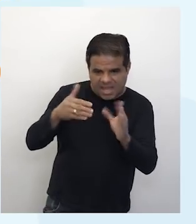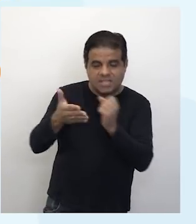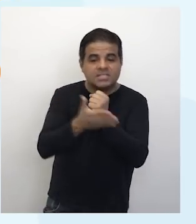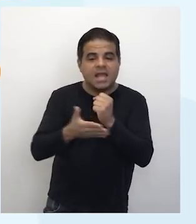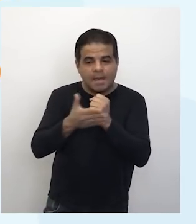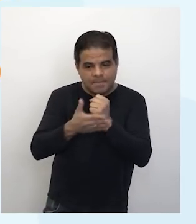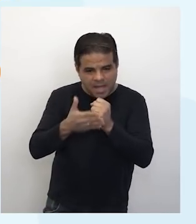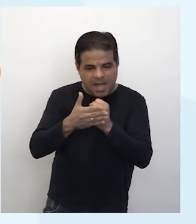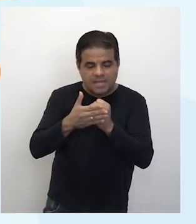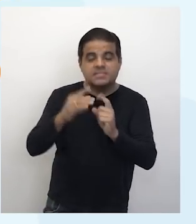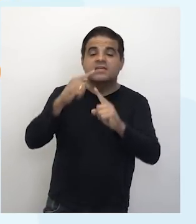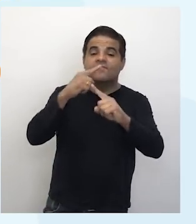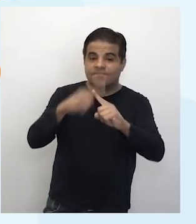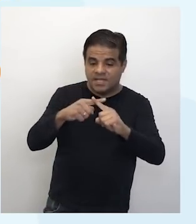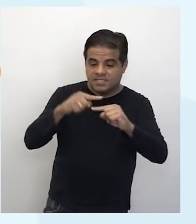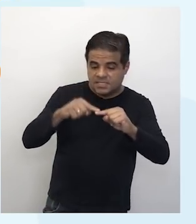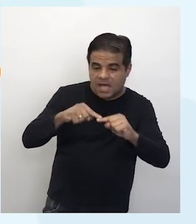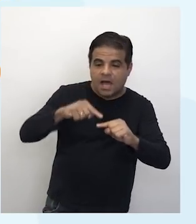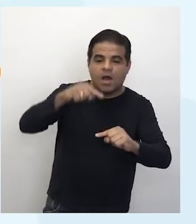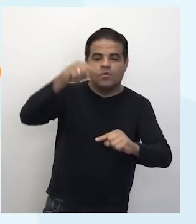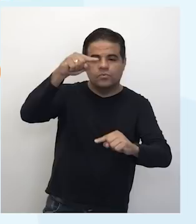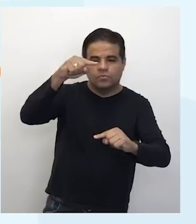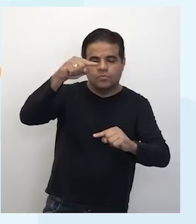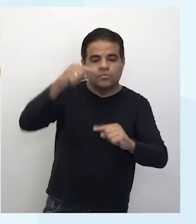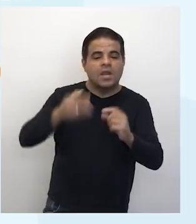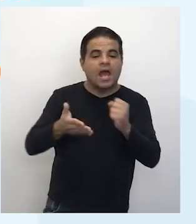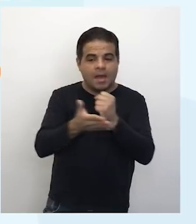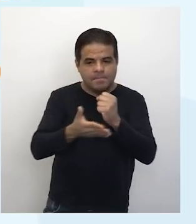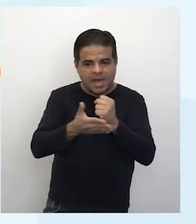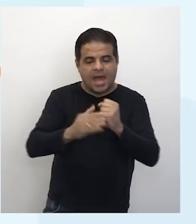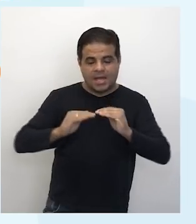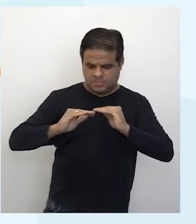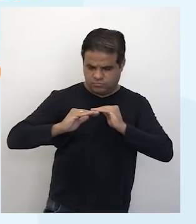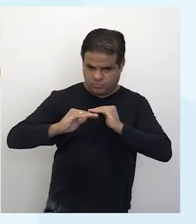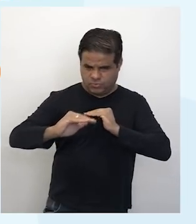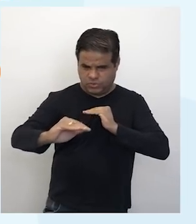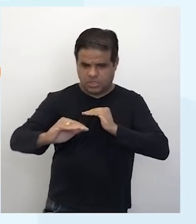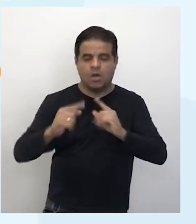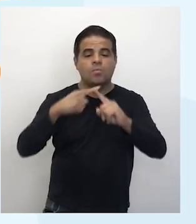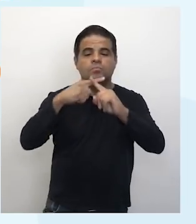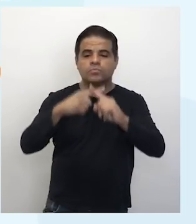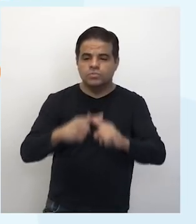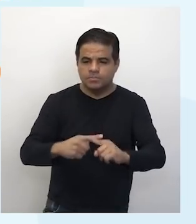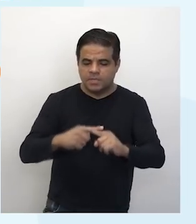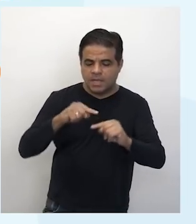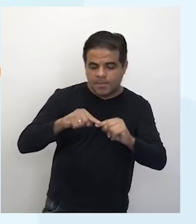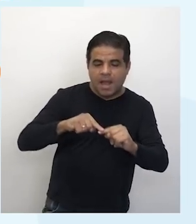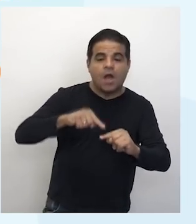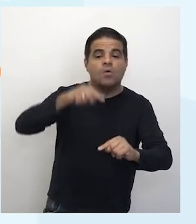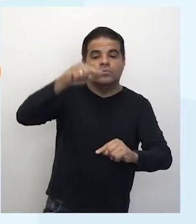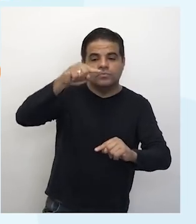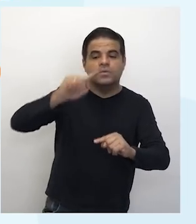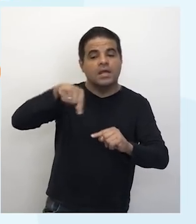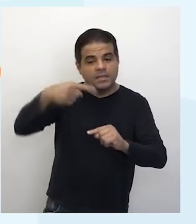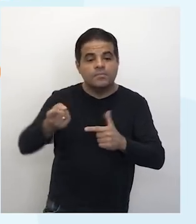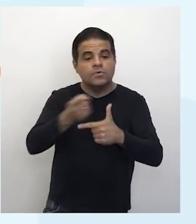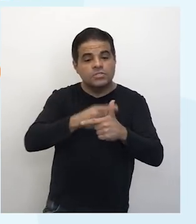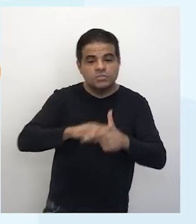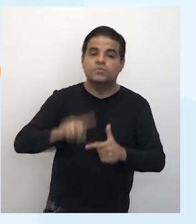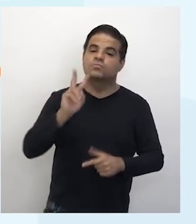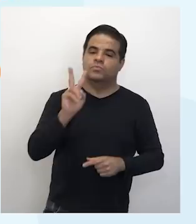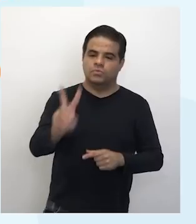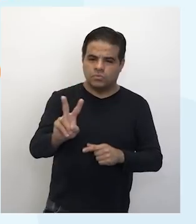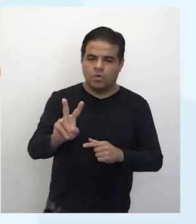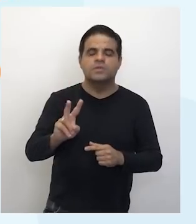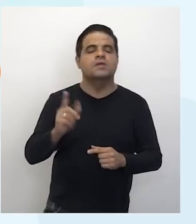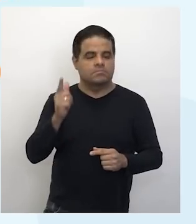base vezes a altura. Pega a base, que é o que está do lado de baixo, no chão, né? Multiplica pela altura e depois divide por 2, a gente vai